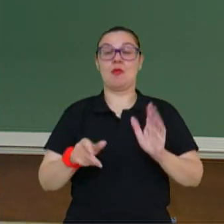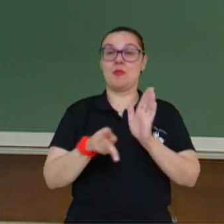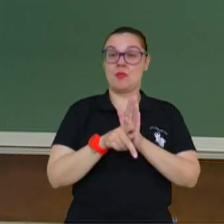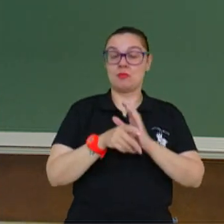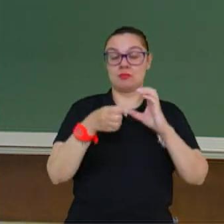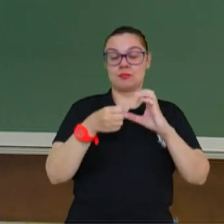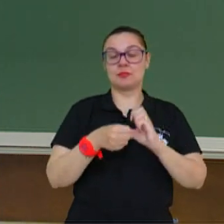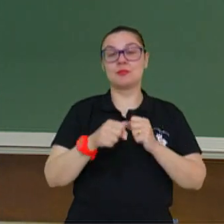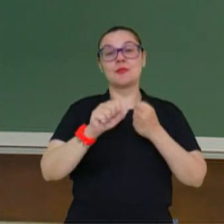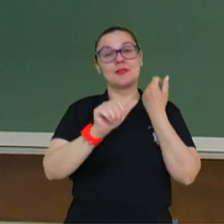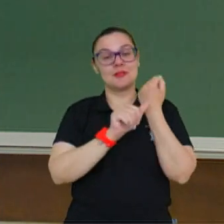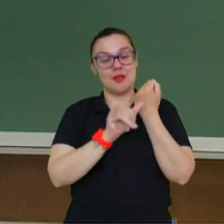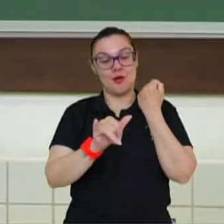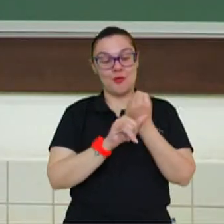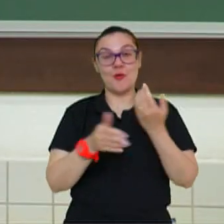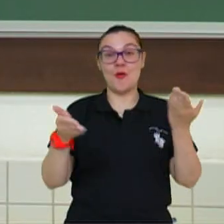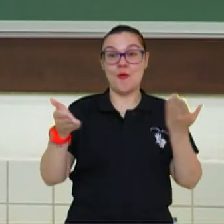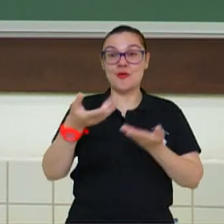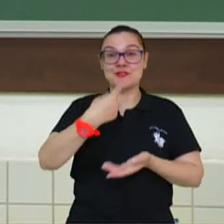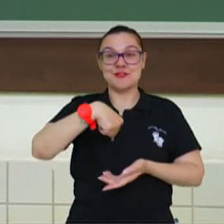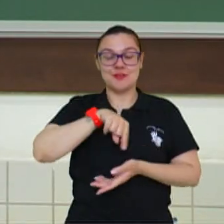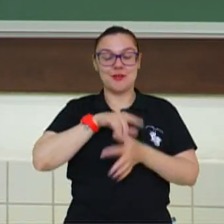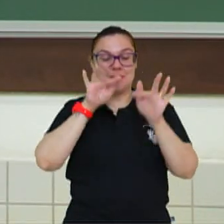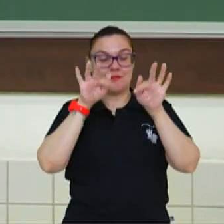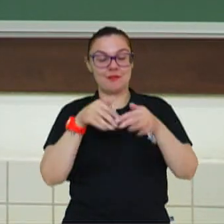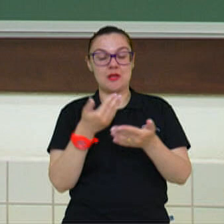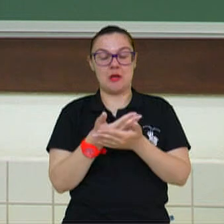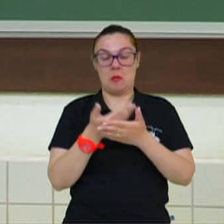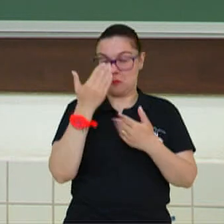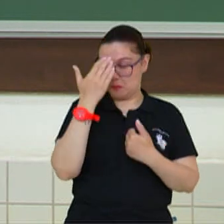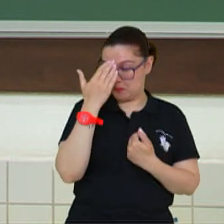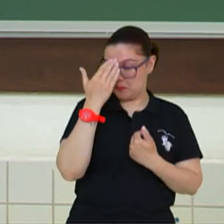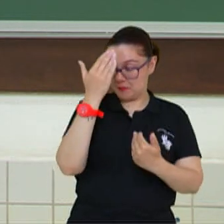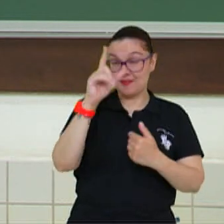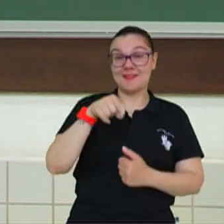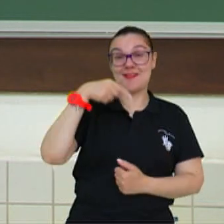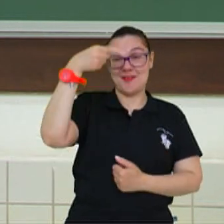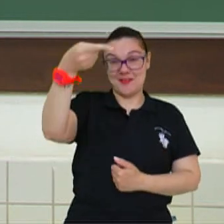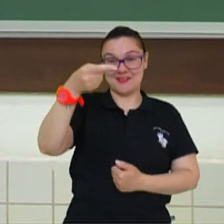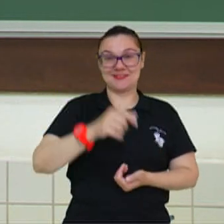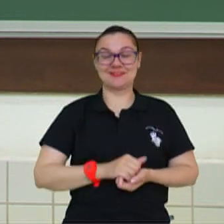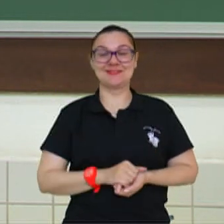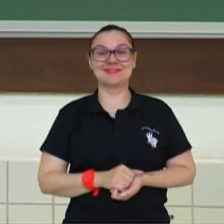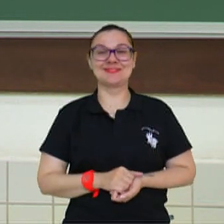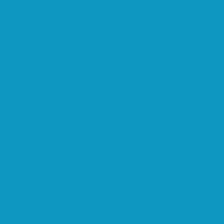Com isso, nós terminamos a nossa aula de hoje. Meu muito obrigado, até a próxima.